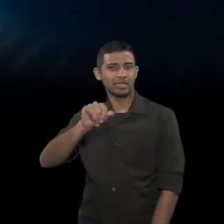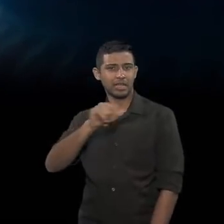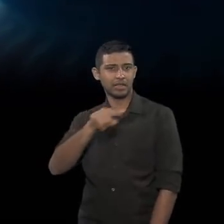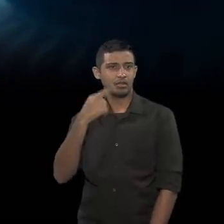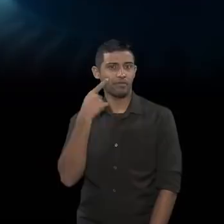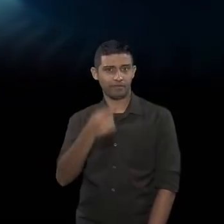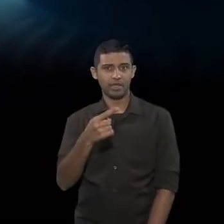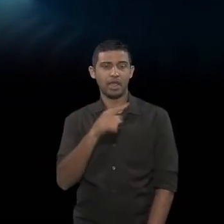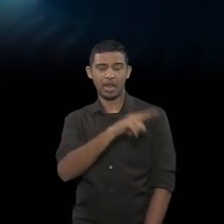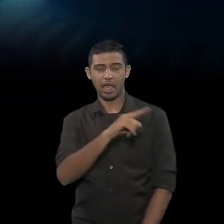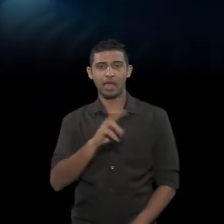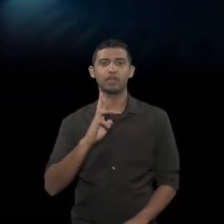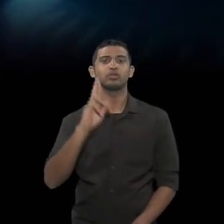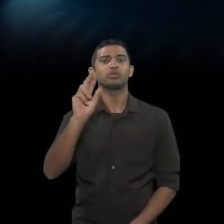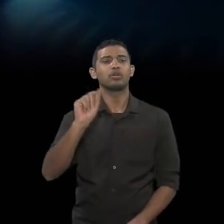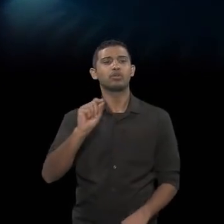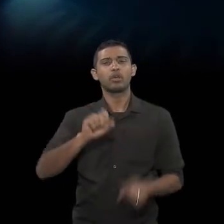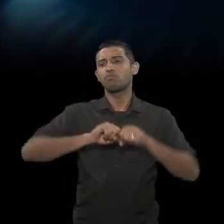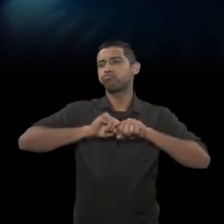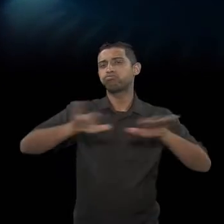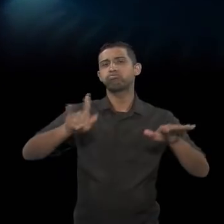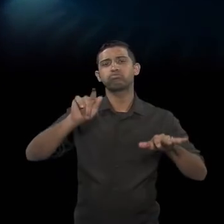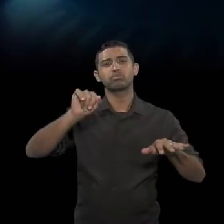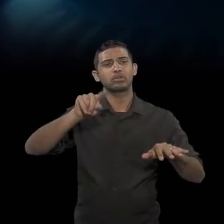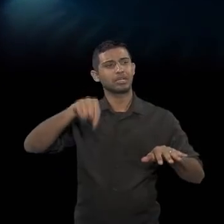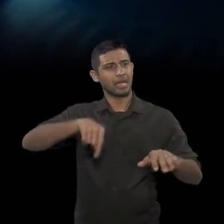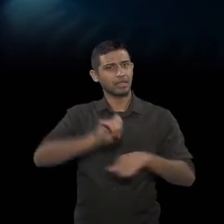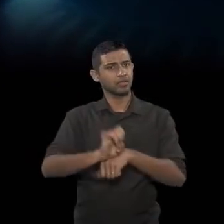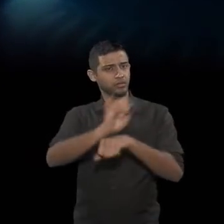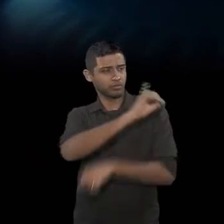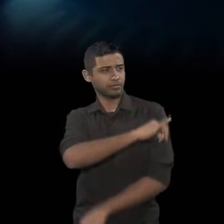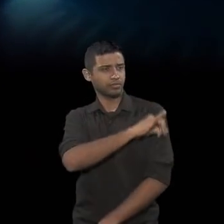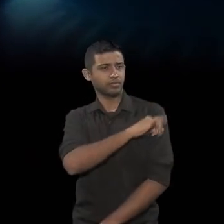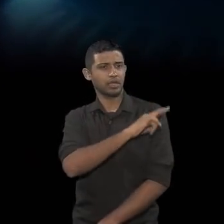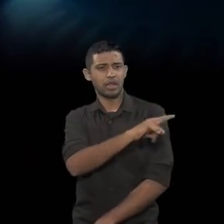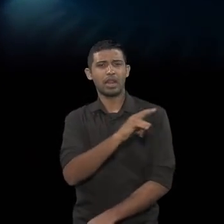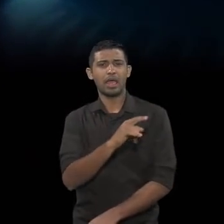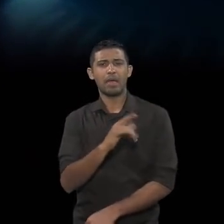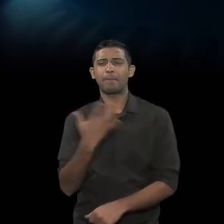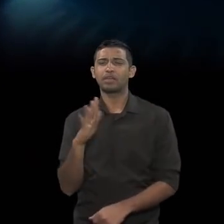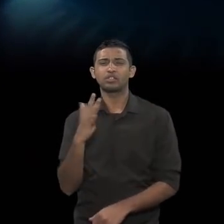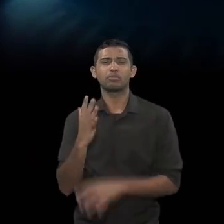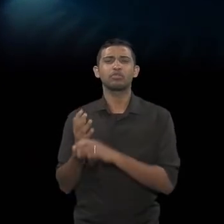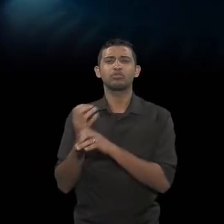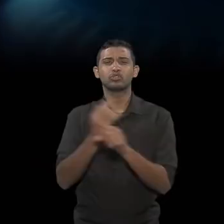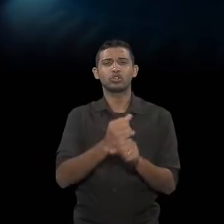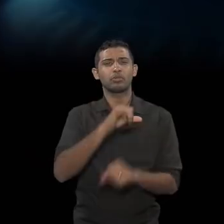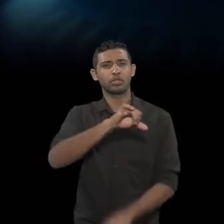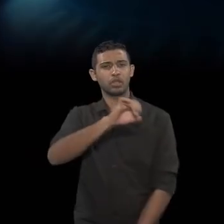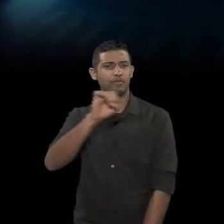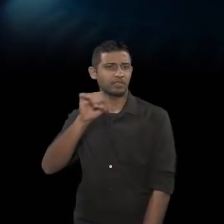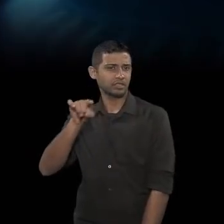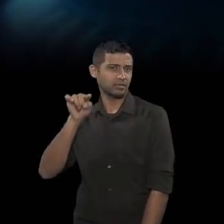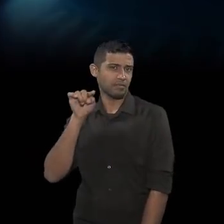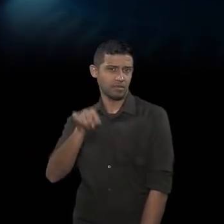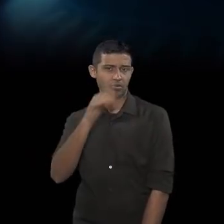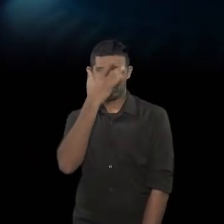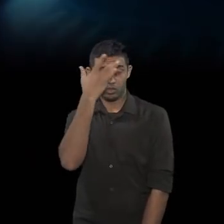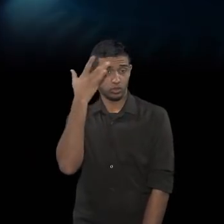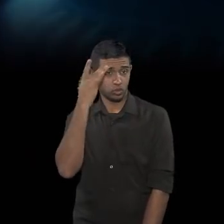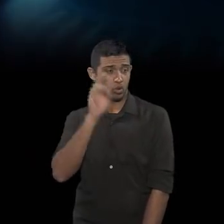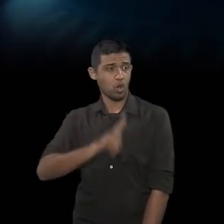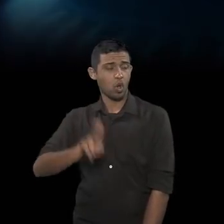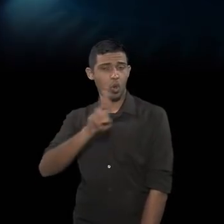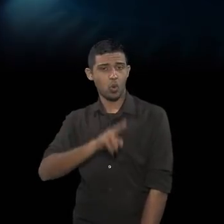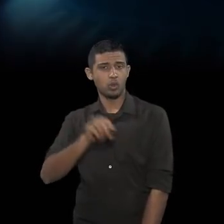Naturgy, concessionária responsável pela distribuição de gás natural no estado, atende mais de 900 mil consumidores